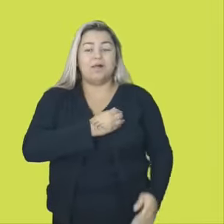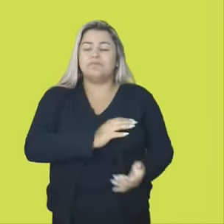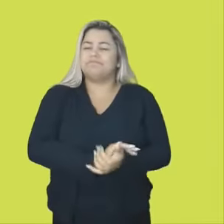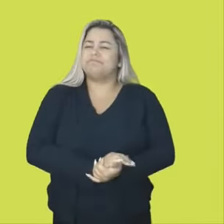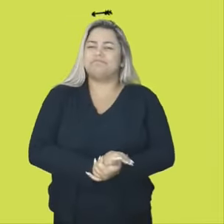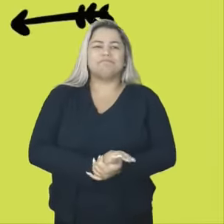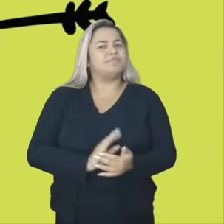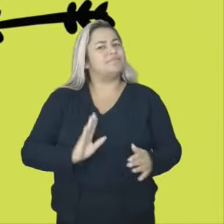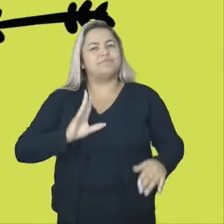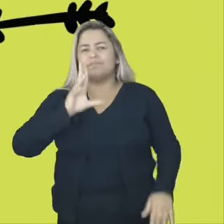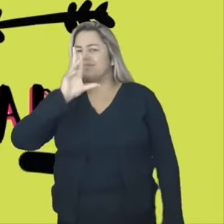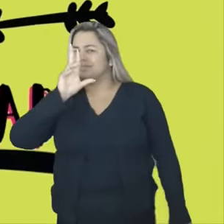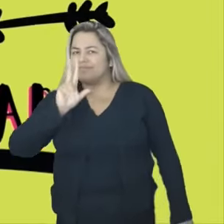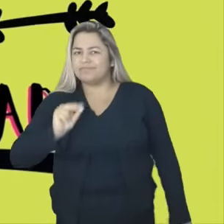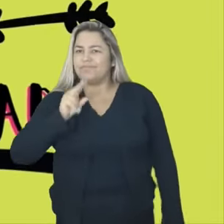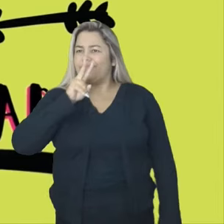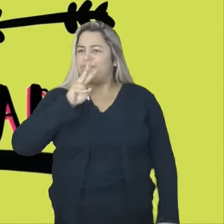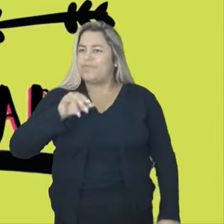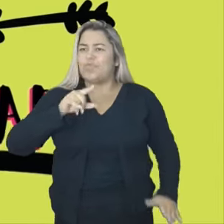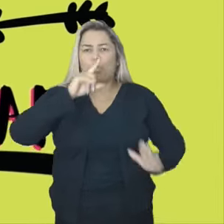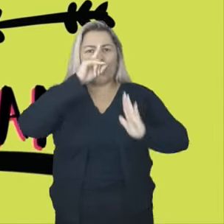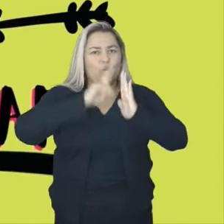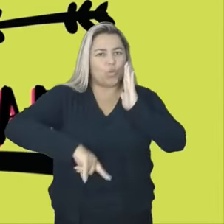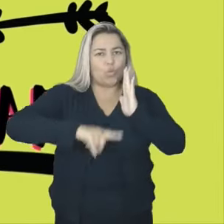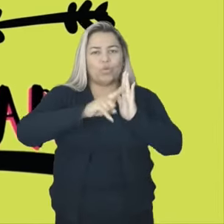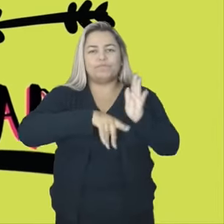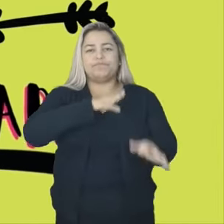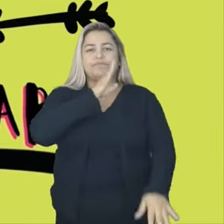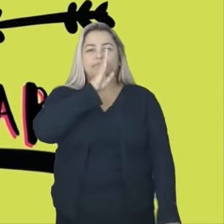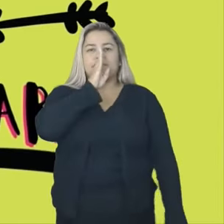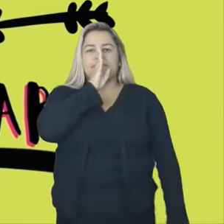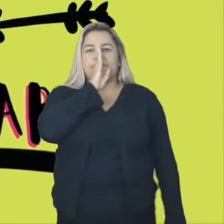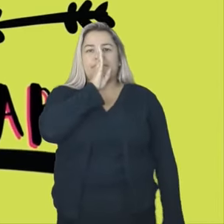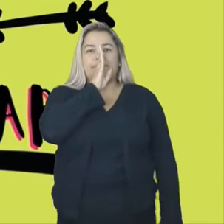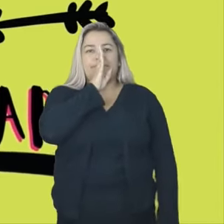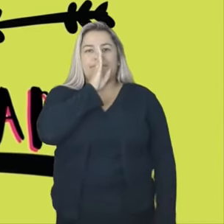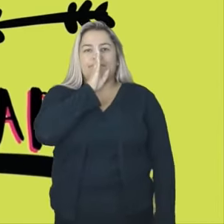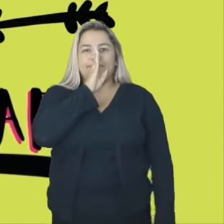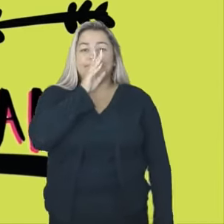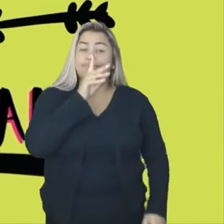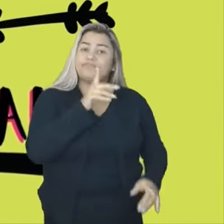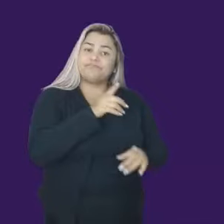Não vão mais conseguir me anular, me calar.